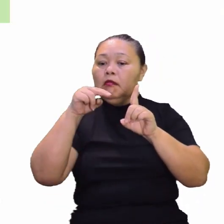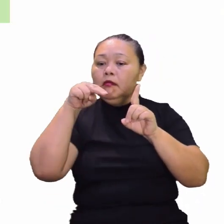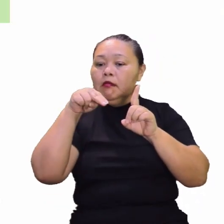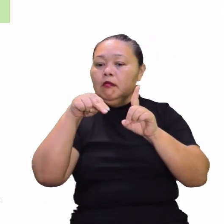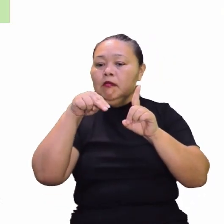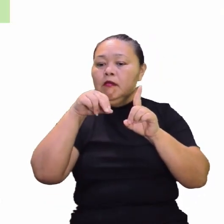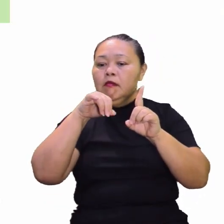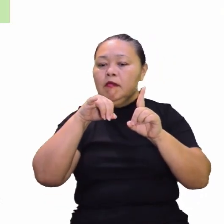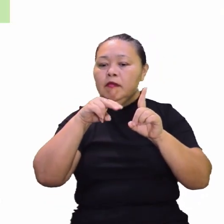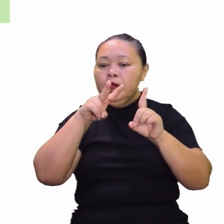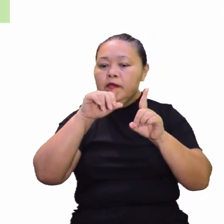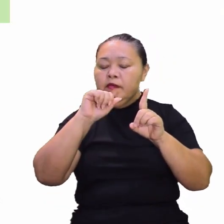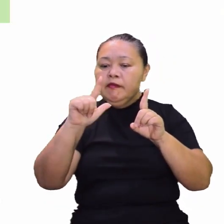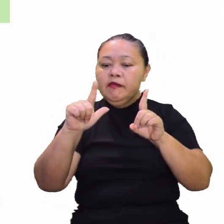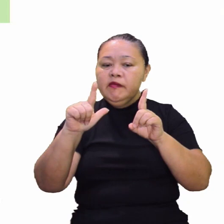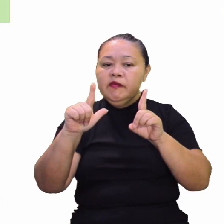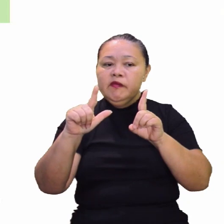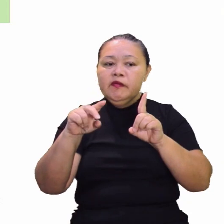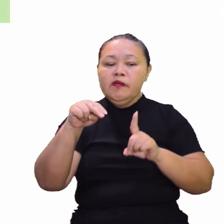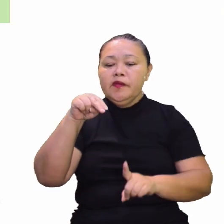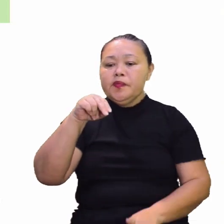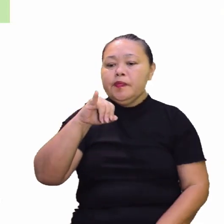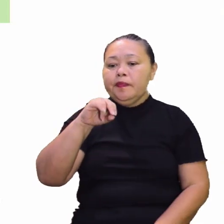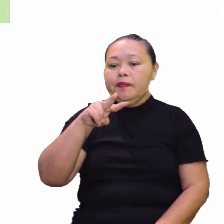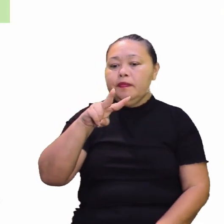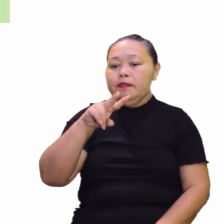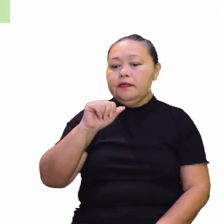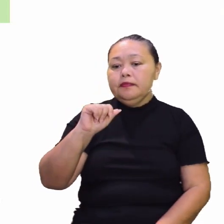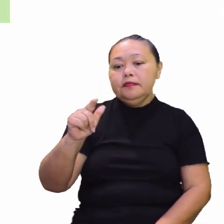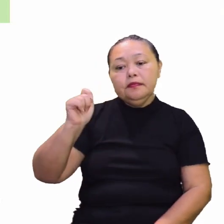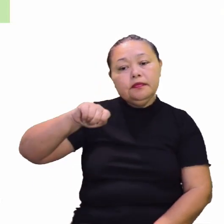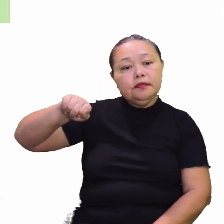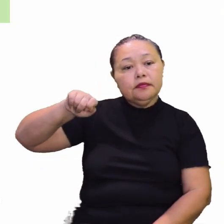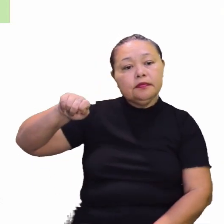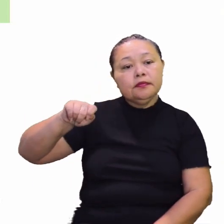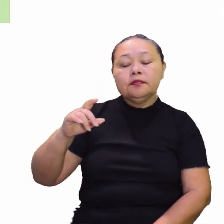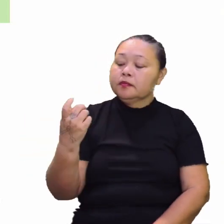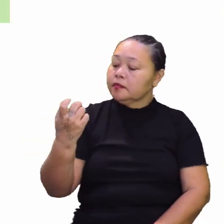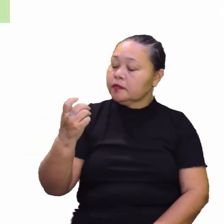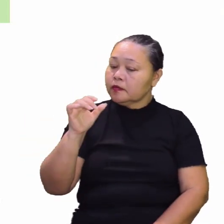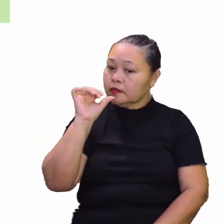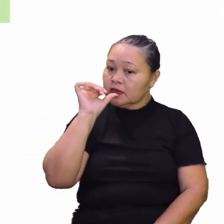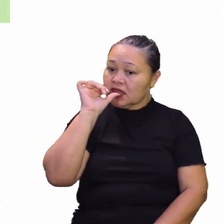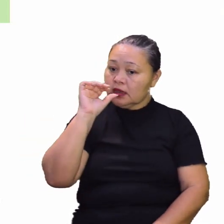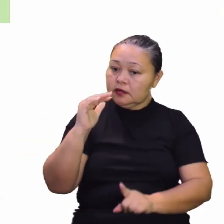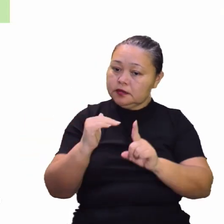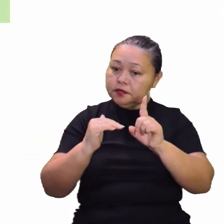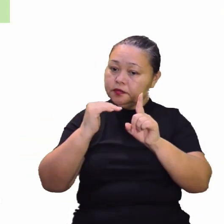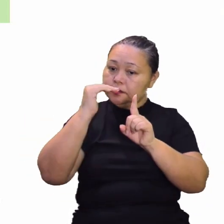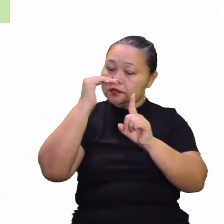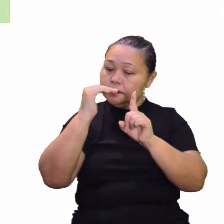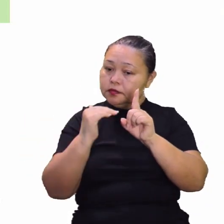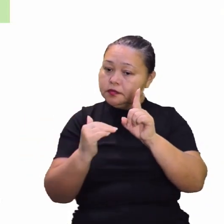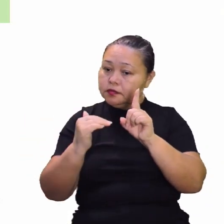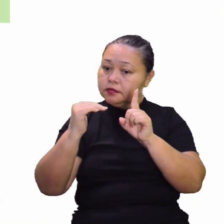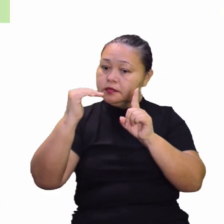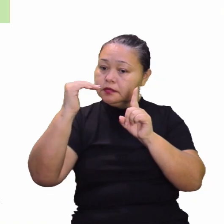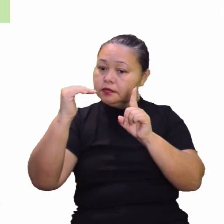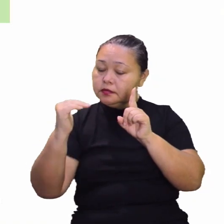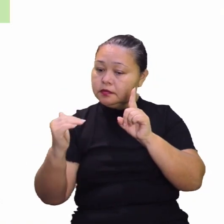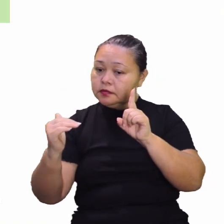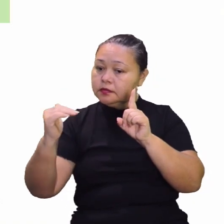Nival, isso aí é nova, professor. Beleza, Nival, tá aqui, ó. Escreve aí. Nival, que é o regime